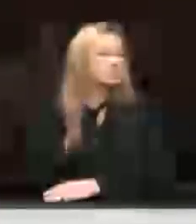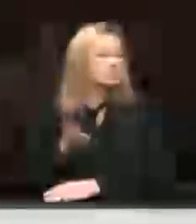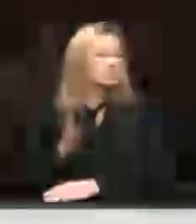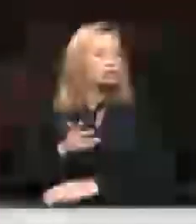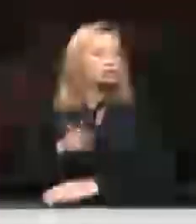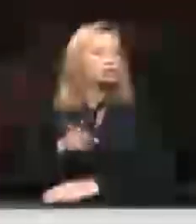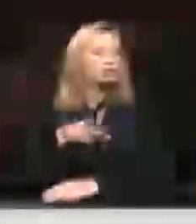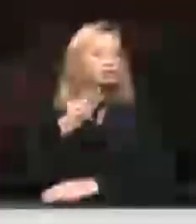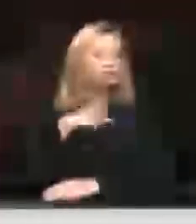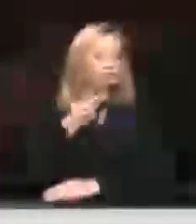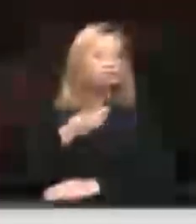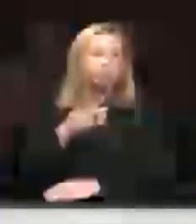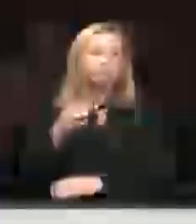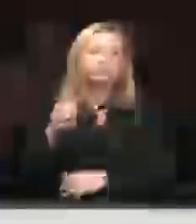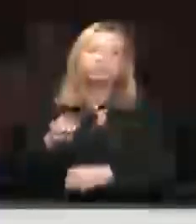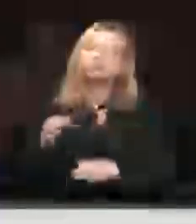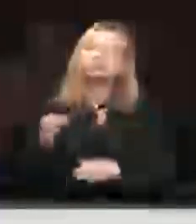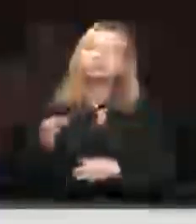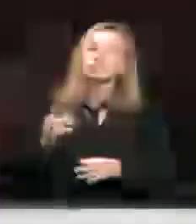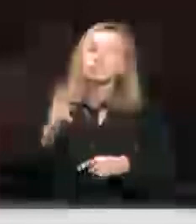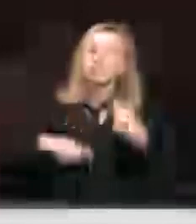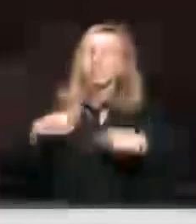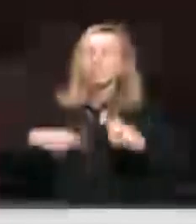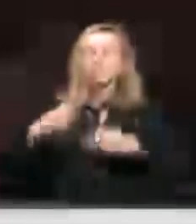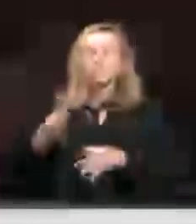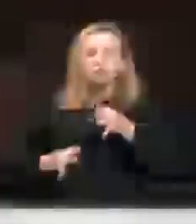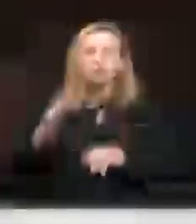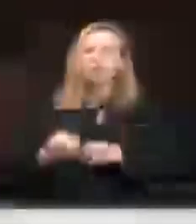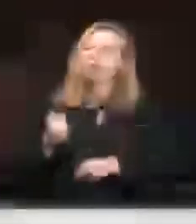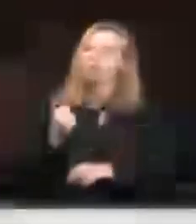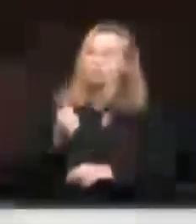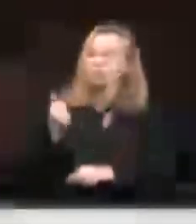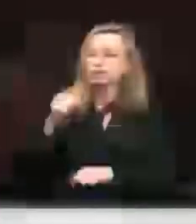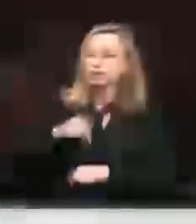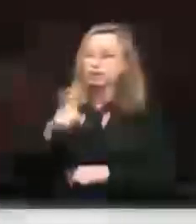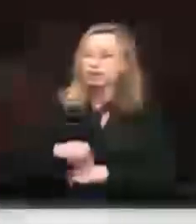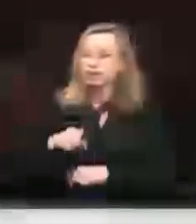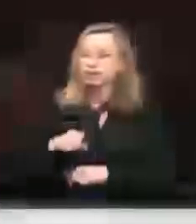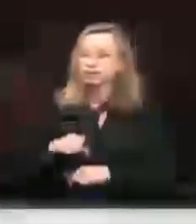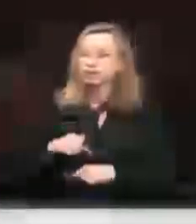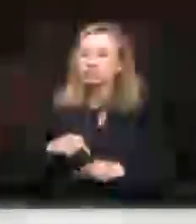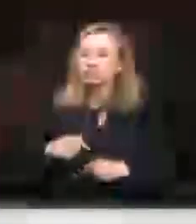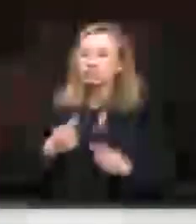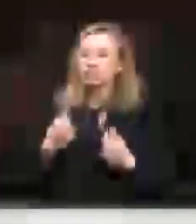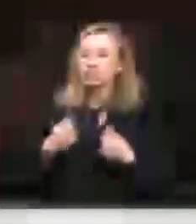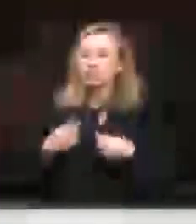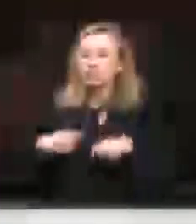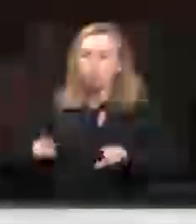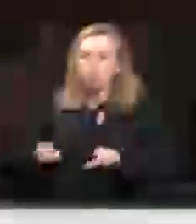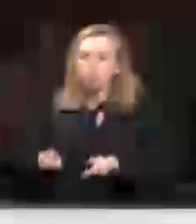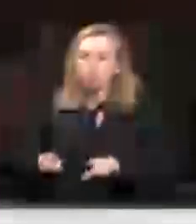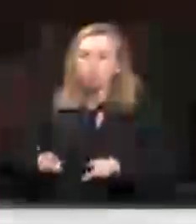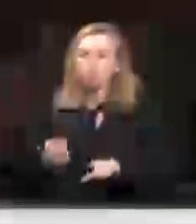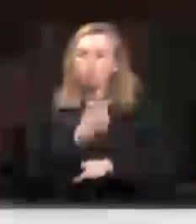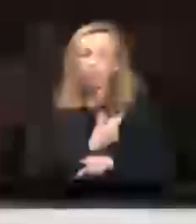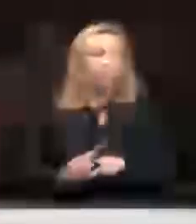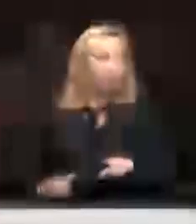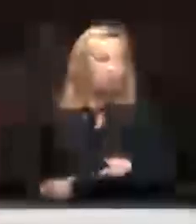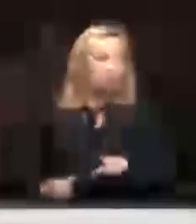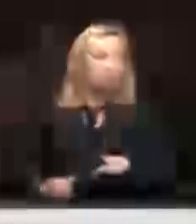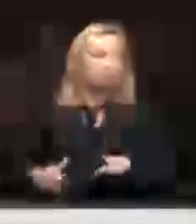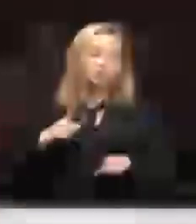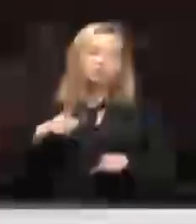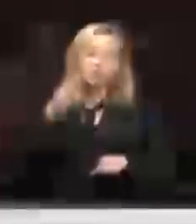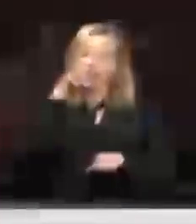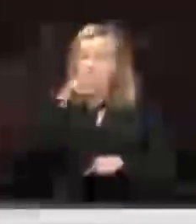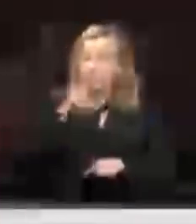Poder Judiciário. Éramos poucos aqui em plenário combatendo aquele governo que tinha muita força no Rio de Janeiro. Éramos